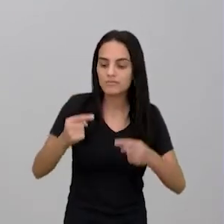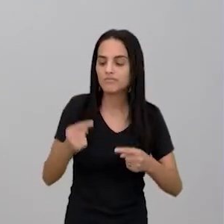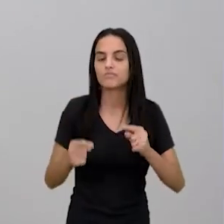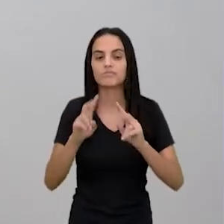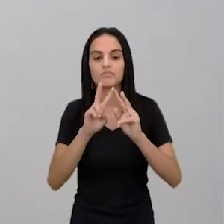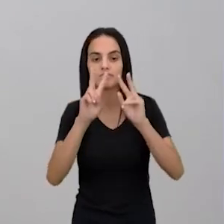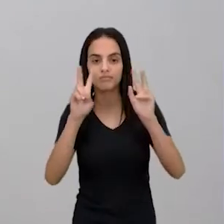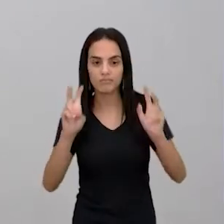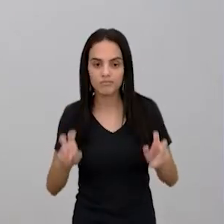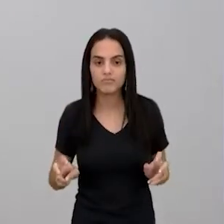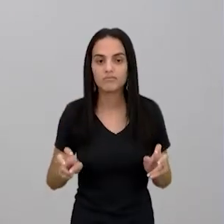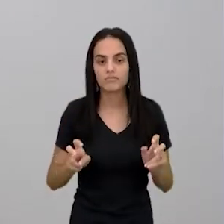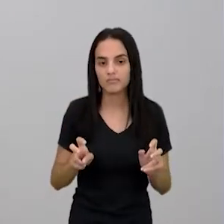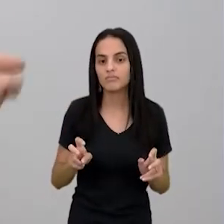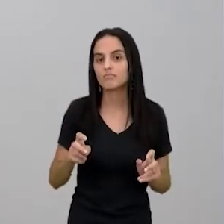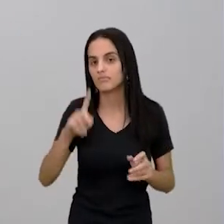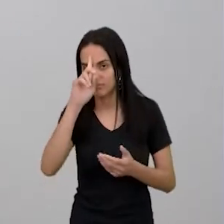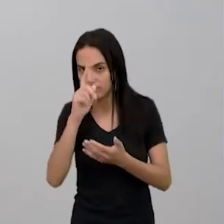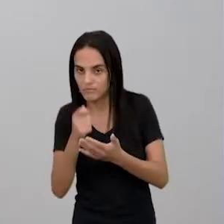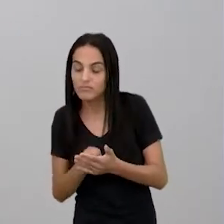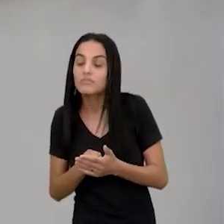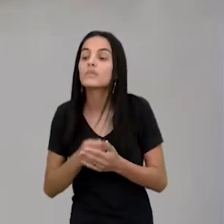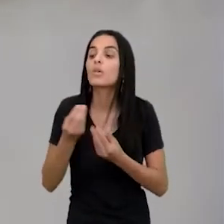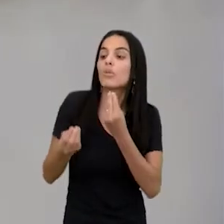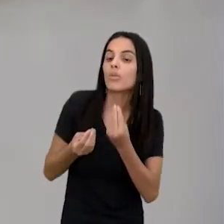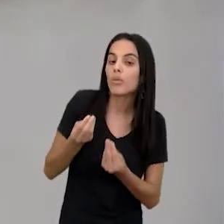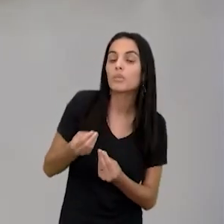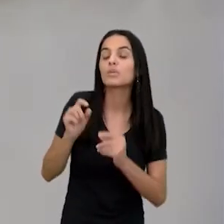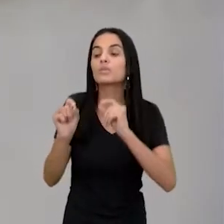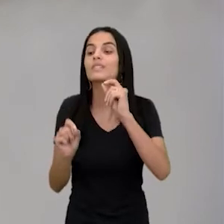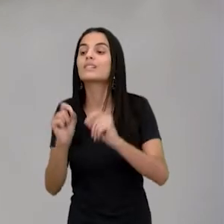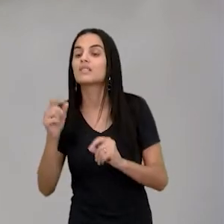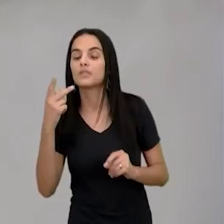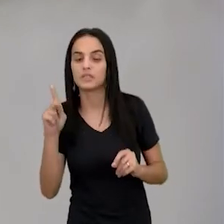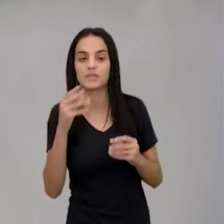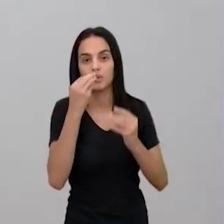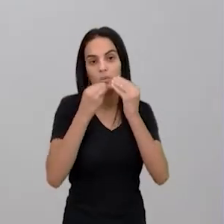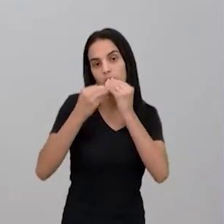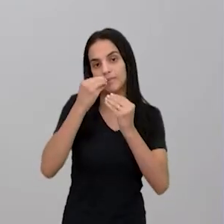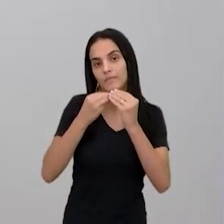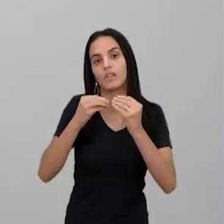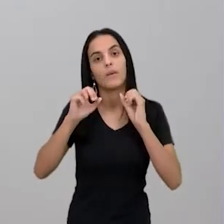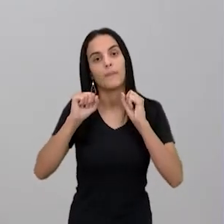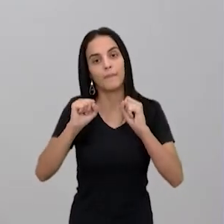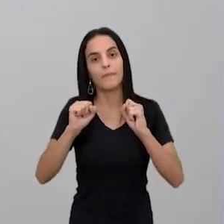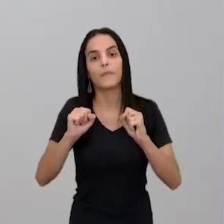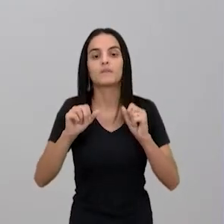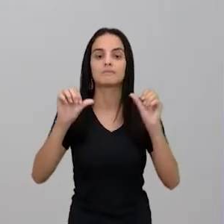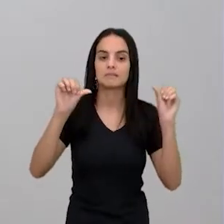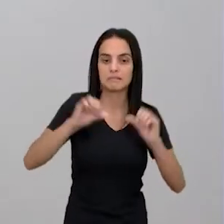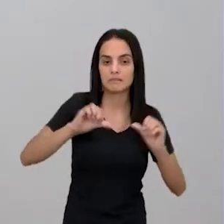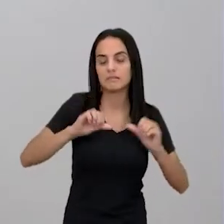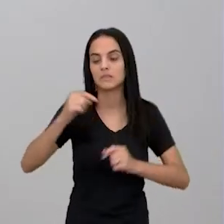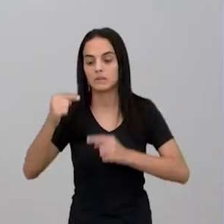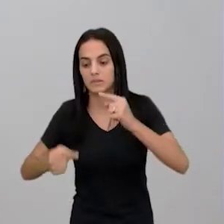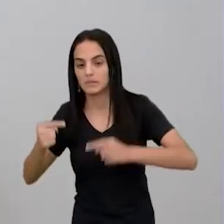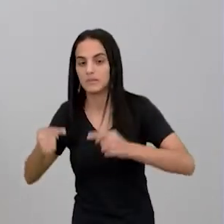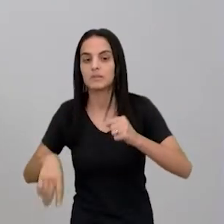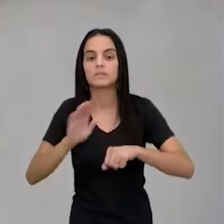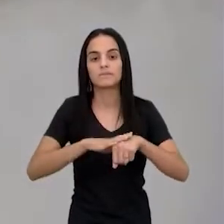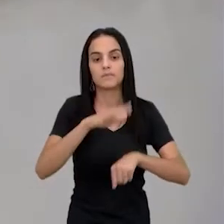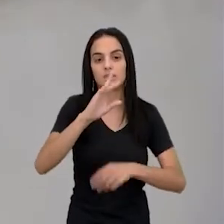seleção artificial. E aí, hoje em dia, a gente utiliza, né, olha, de estratégias de melhoramento genético, né, justamente, olha,